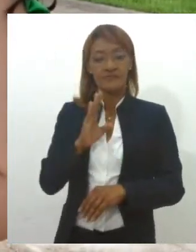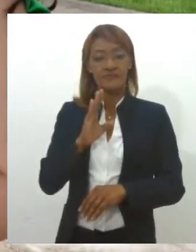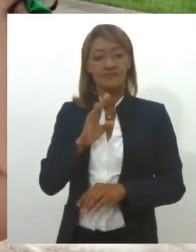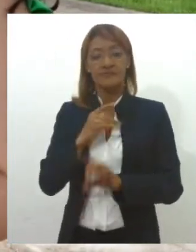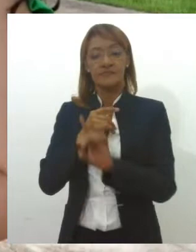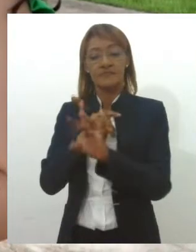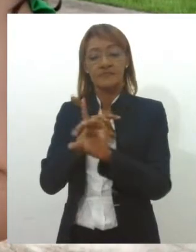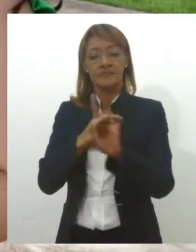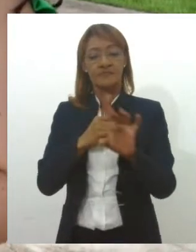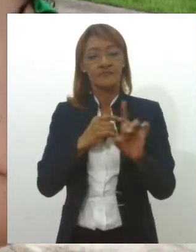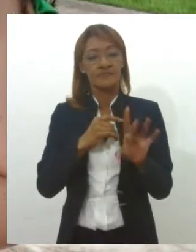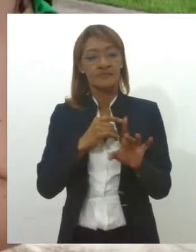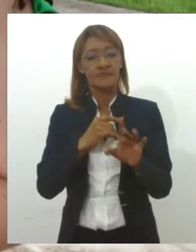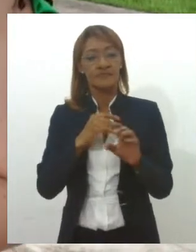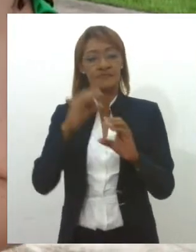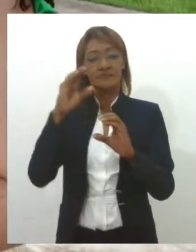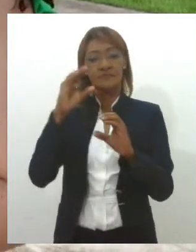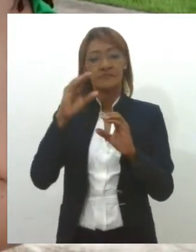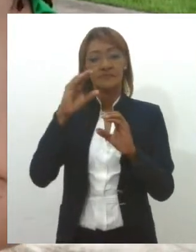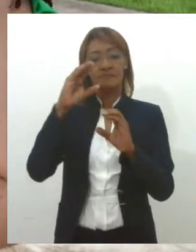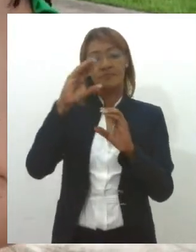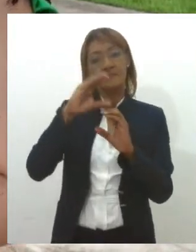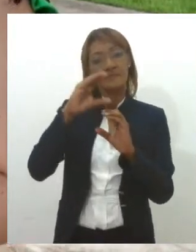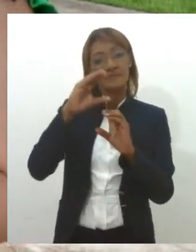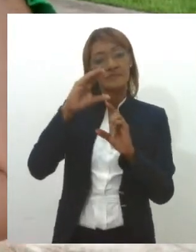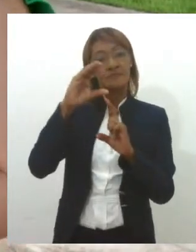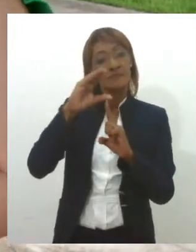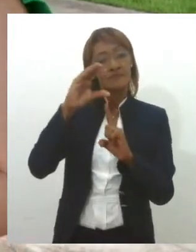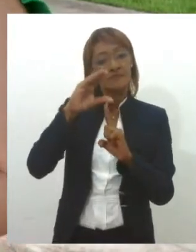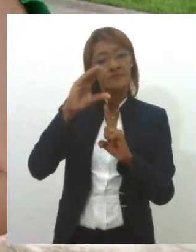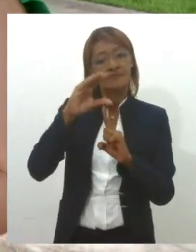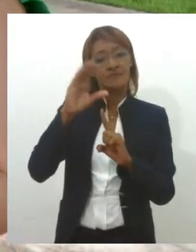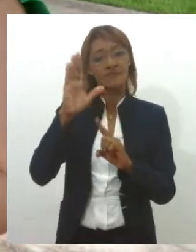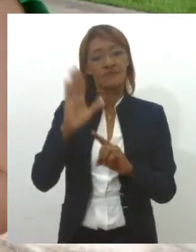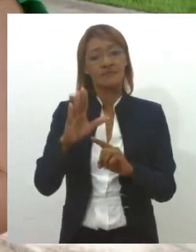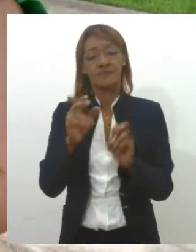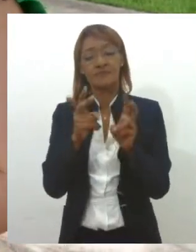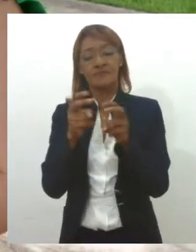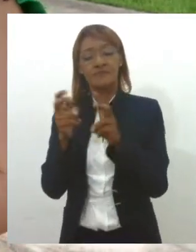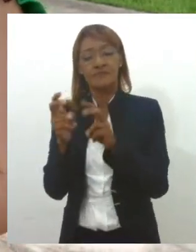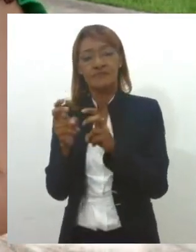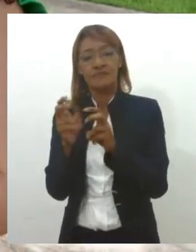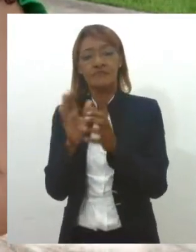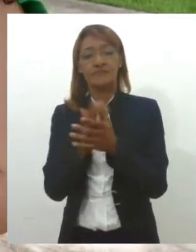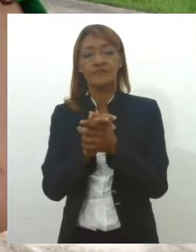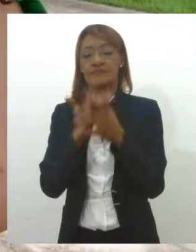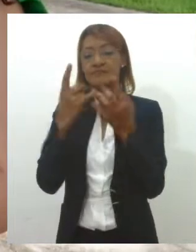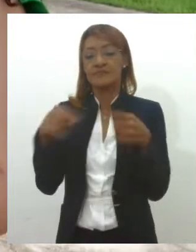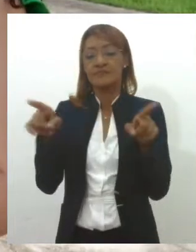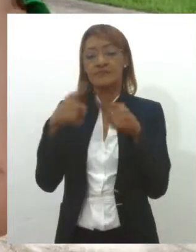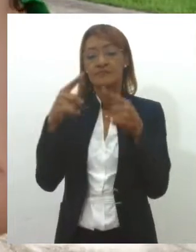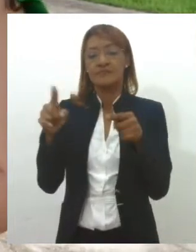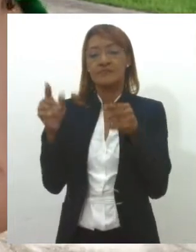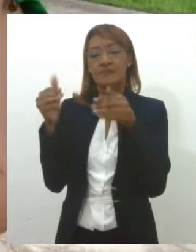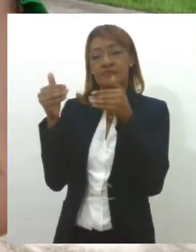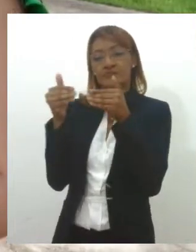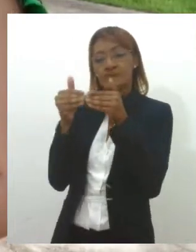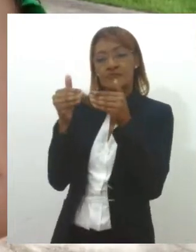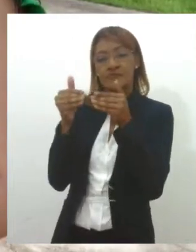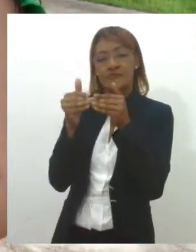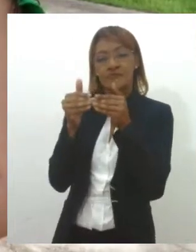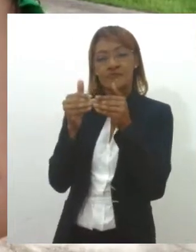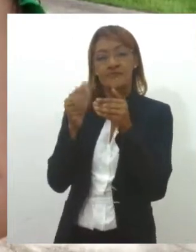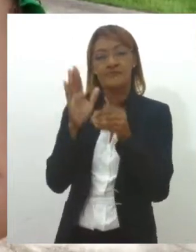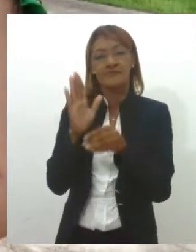capítulo encerrando com essas músicas e é bom observar que cada música tem a ver com aquilo que é